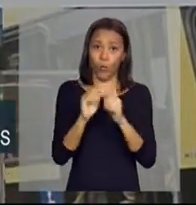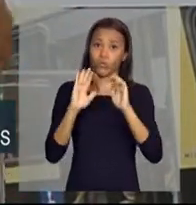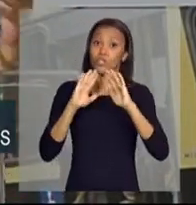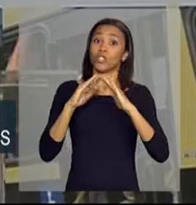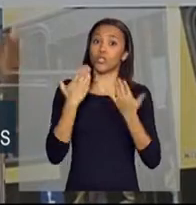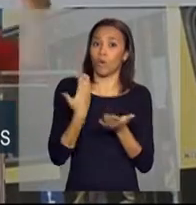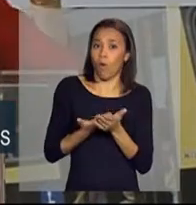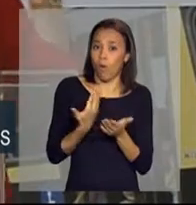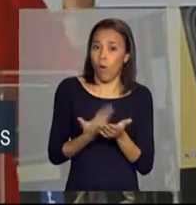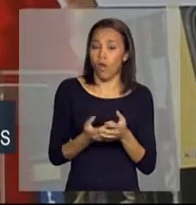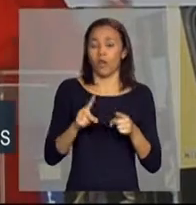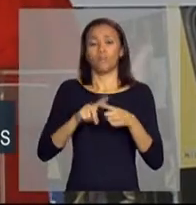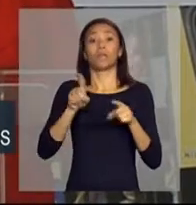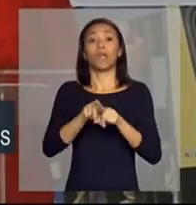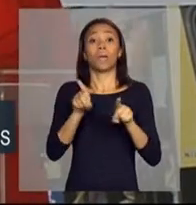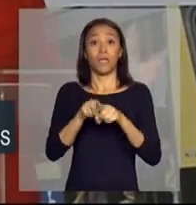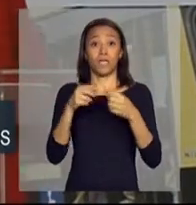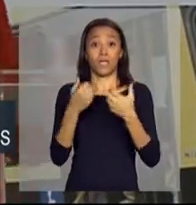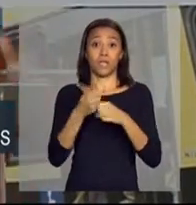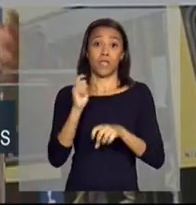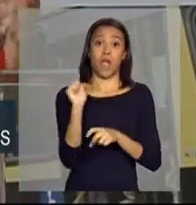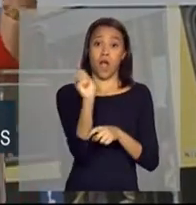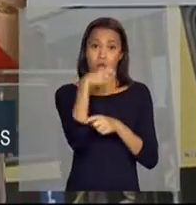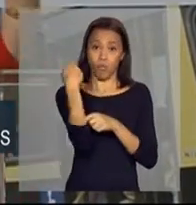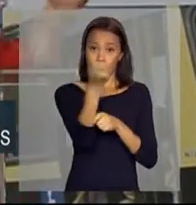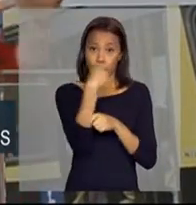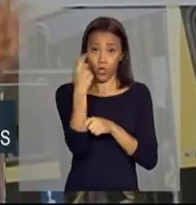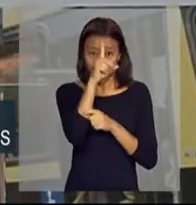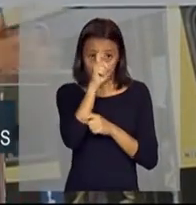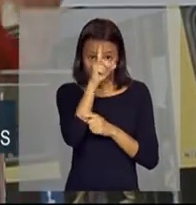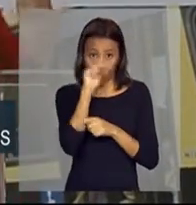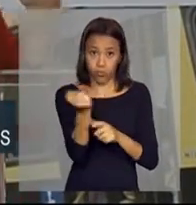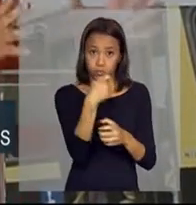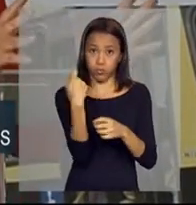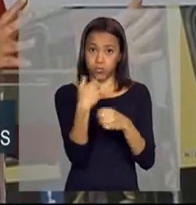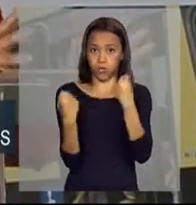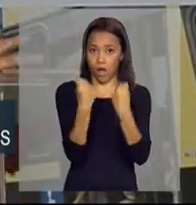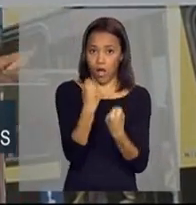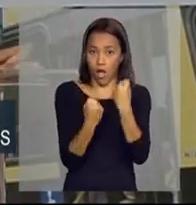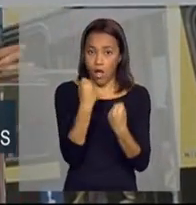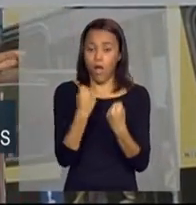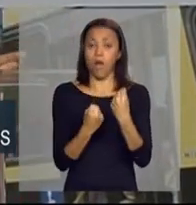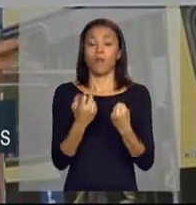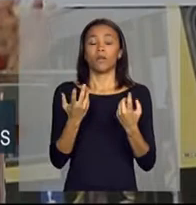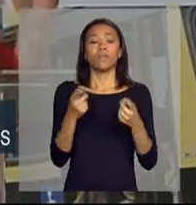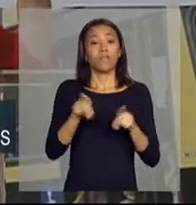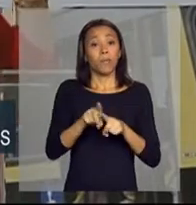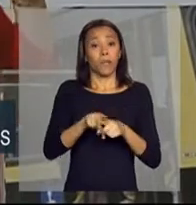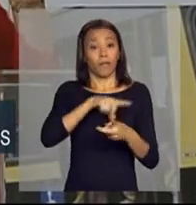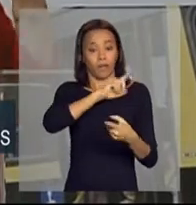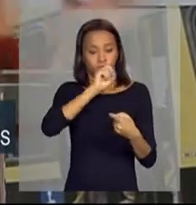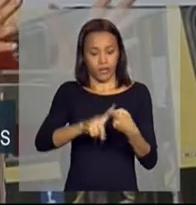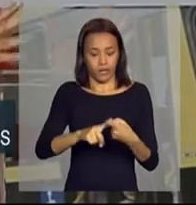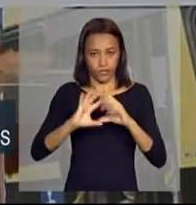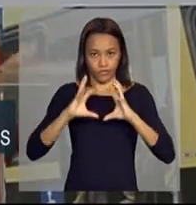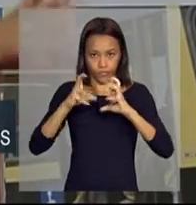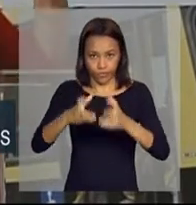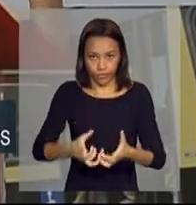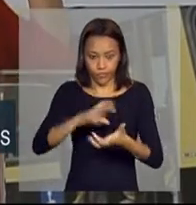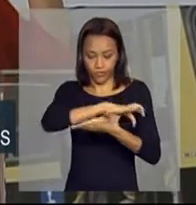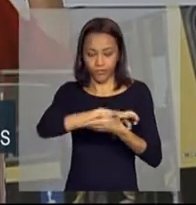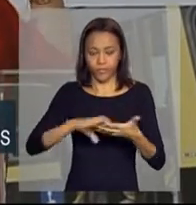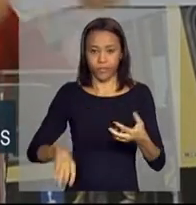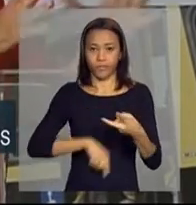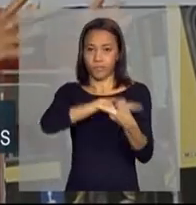das ambulâncias, do SAMU, enfim, esse projeto, retroescavadeira, moto